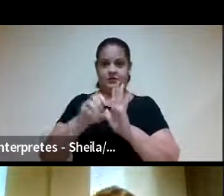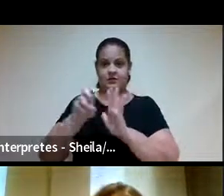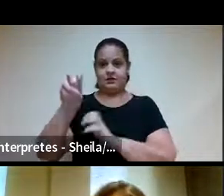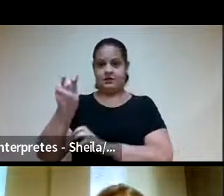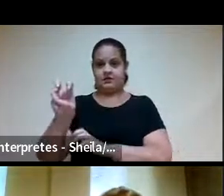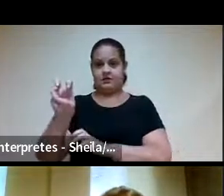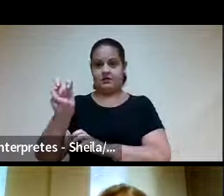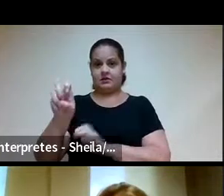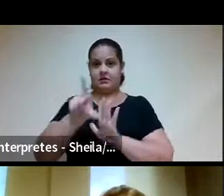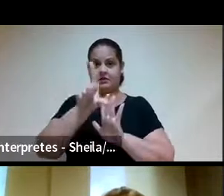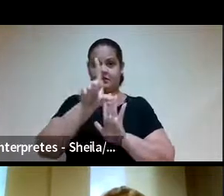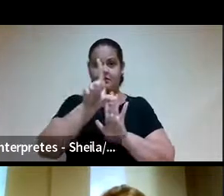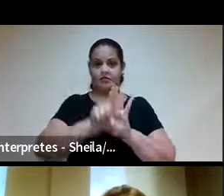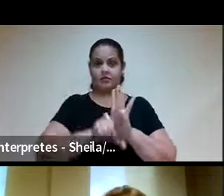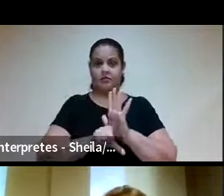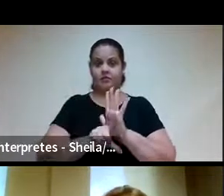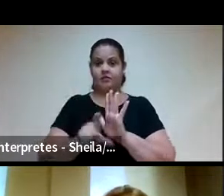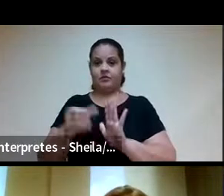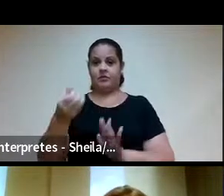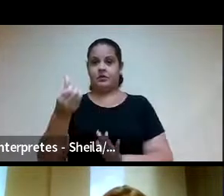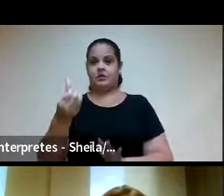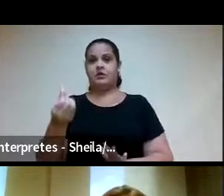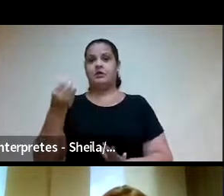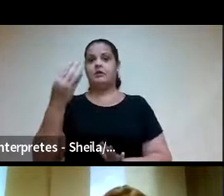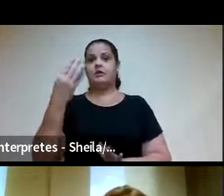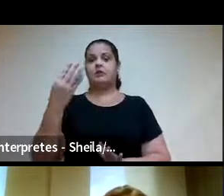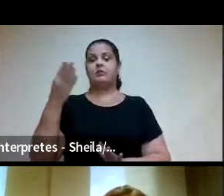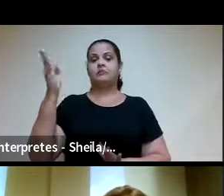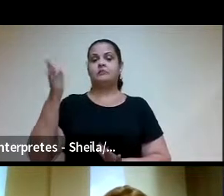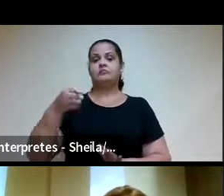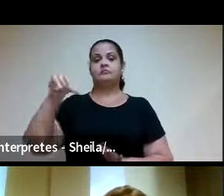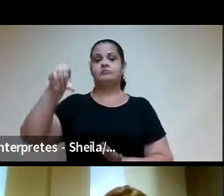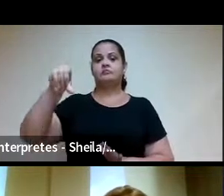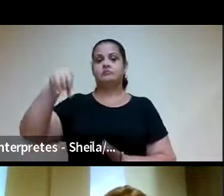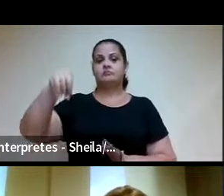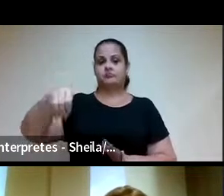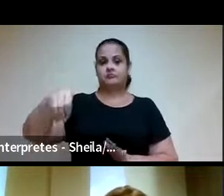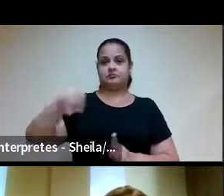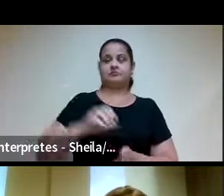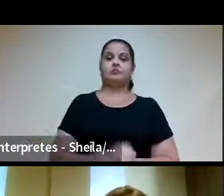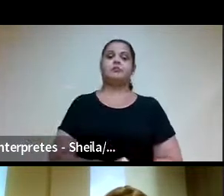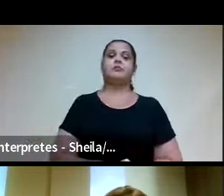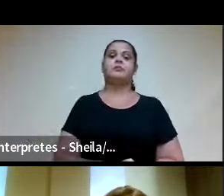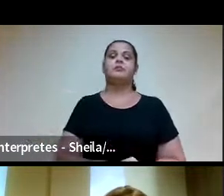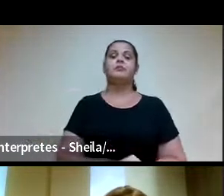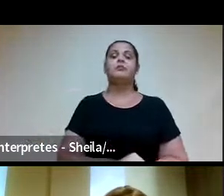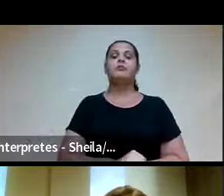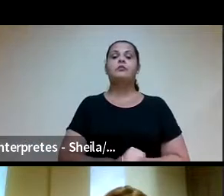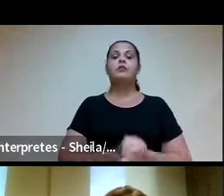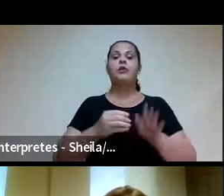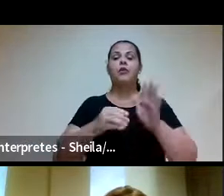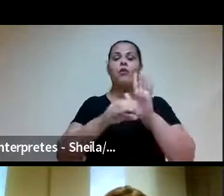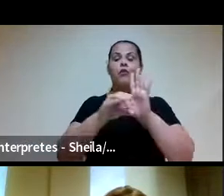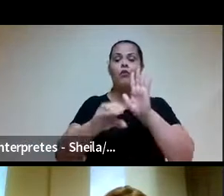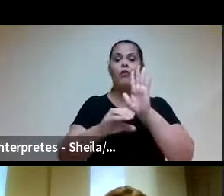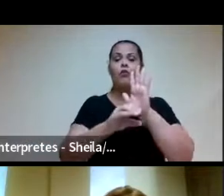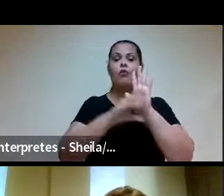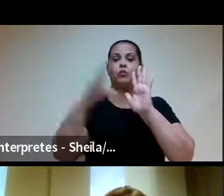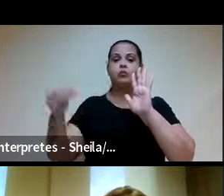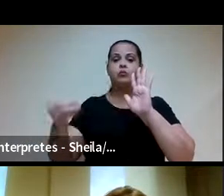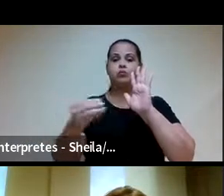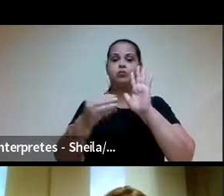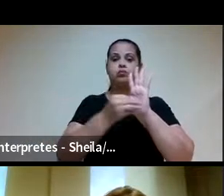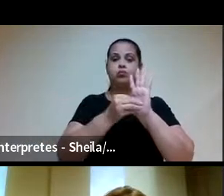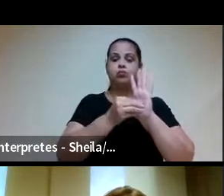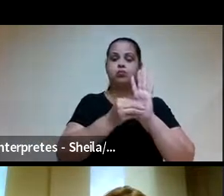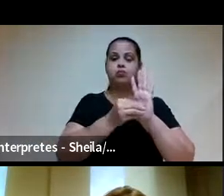da lei 64/90, mais especificamente a parte final, impõe esse ônus, essa